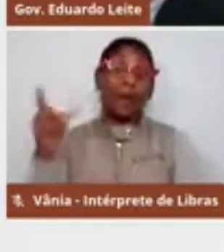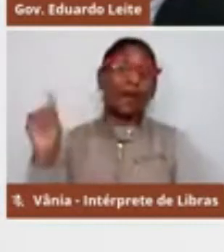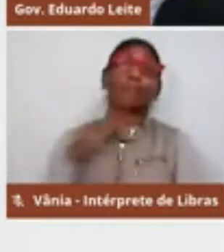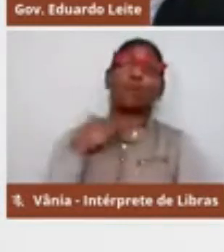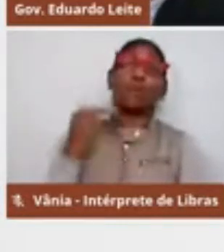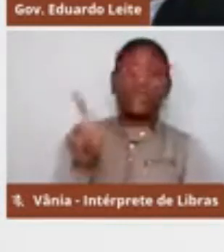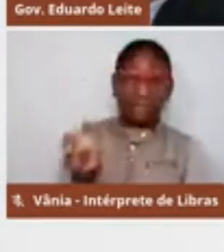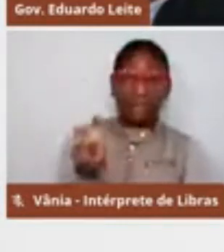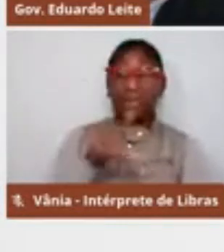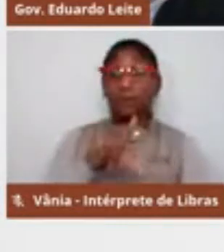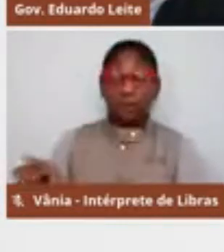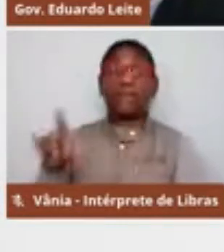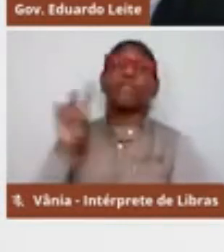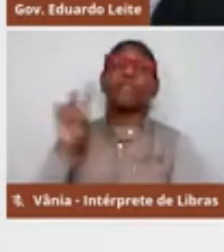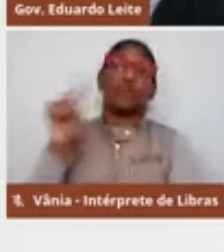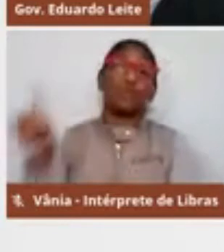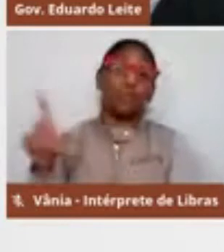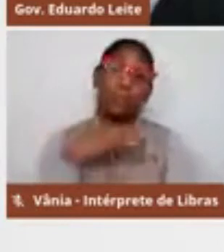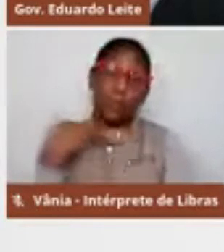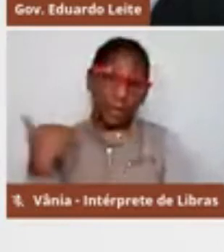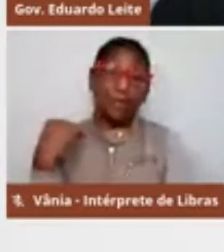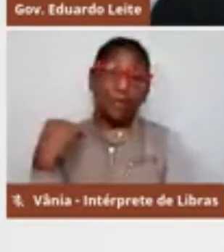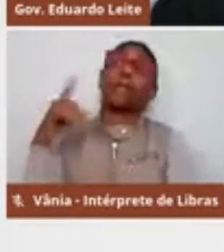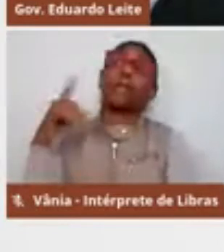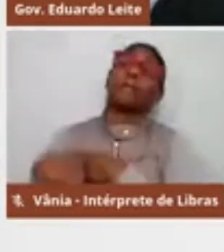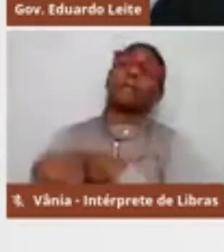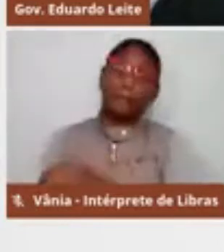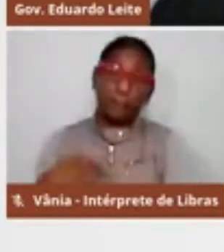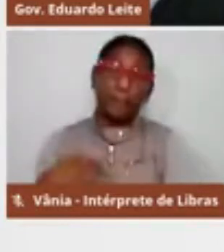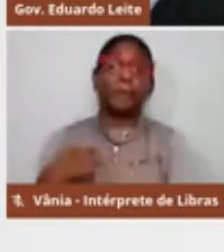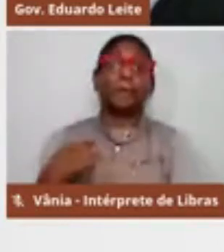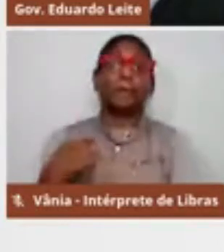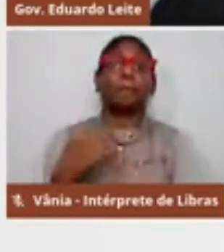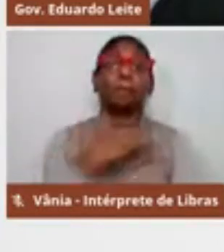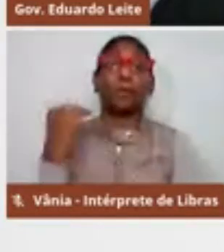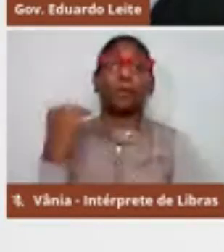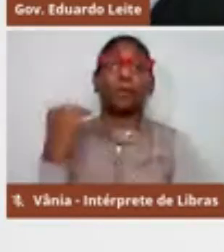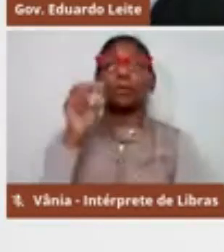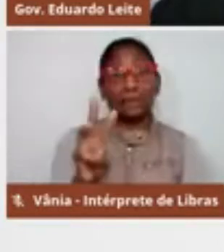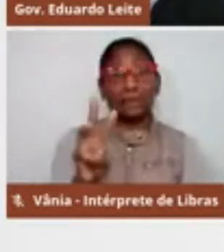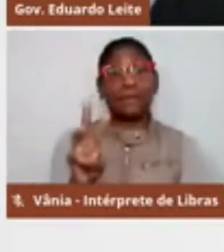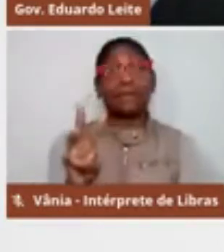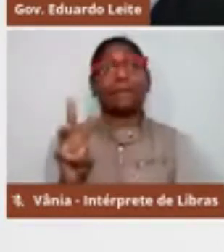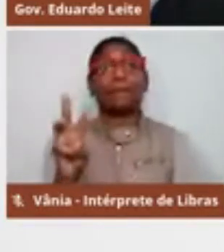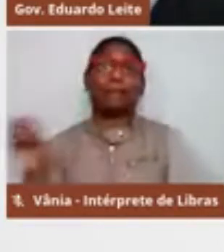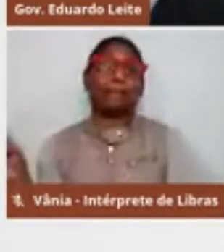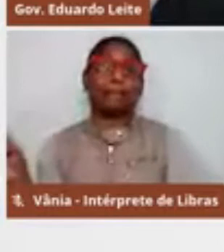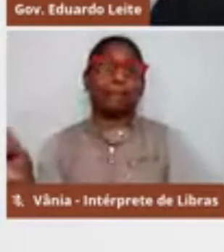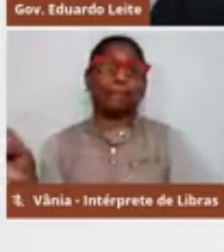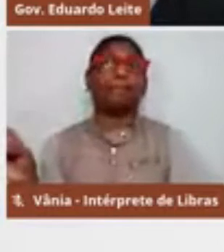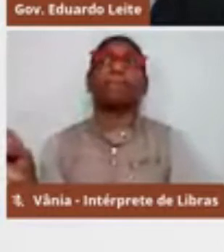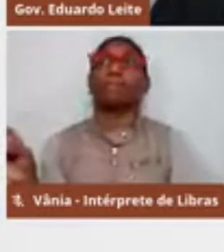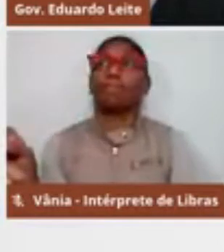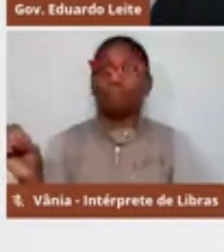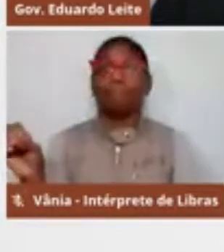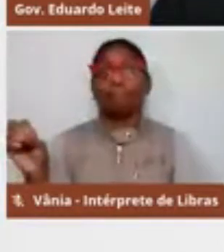numa semana, foram a 21 óbitos na semana 11 e agora 30 semana 12 na